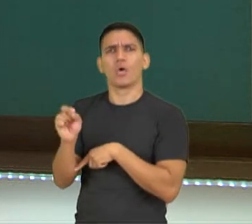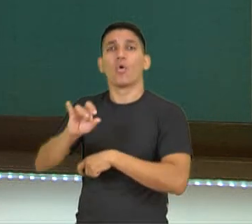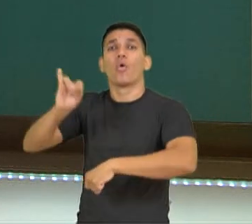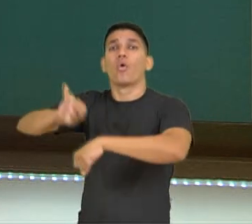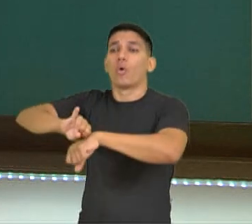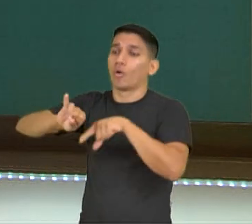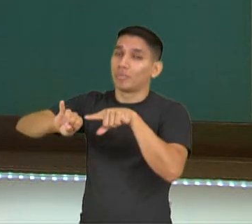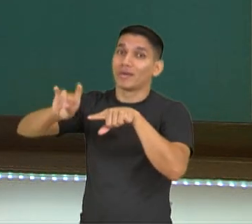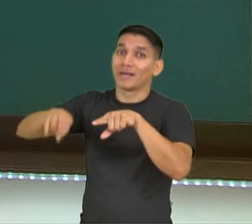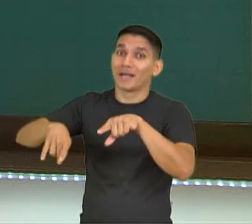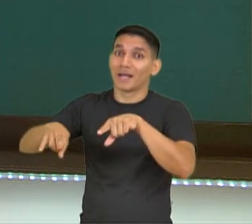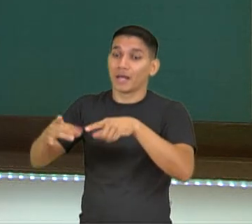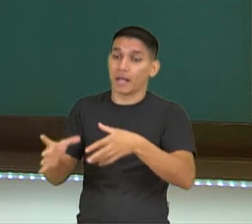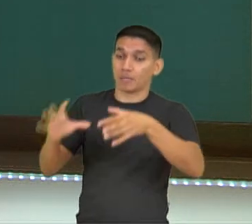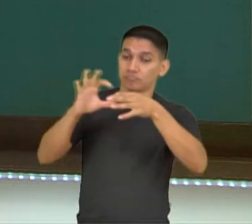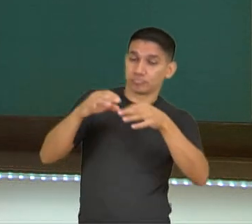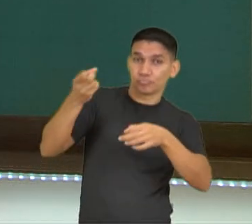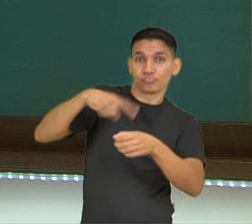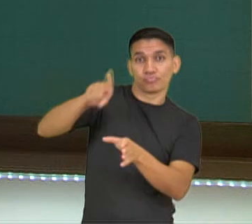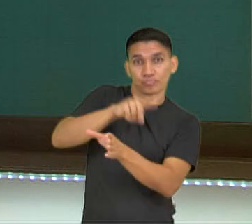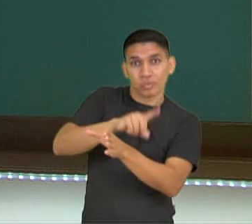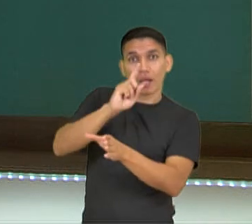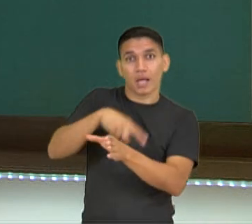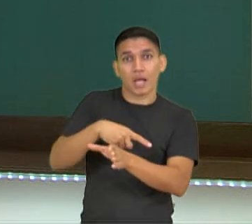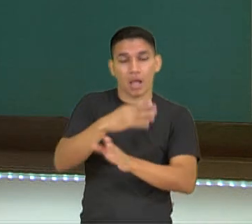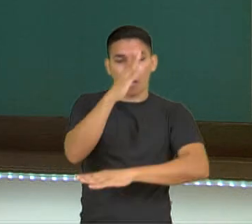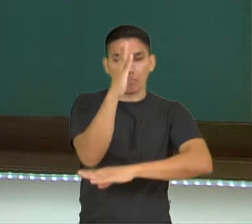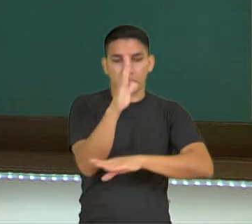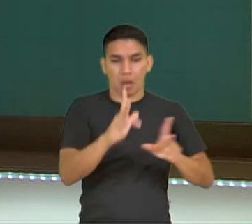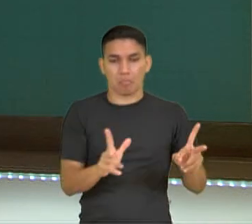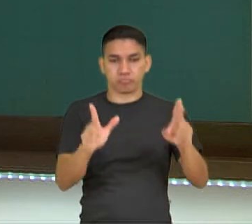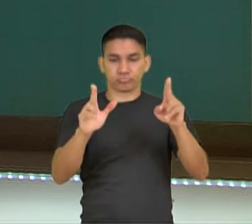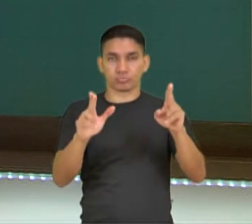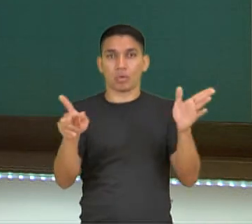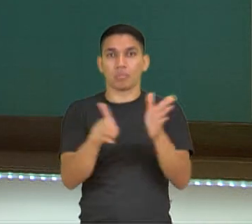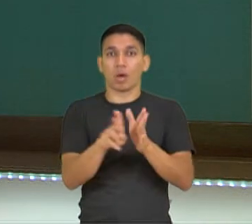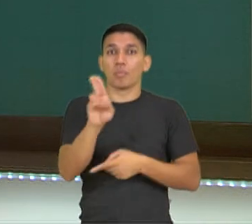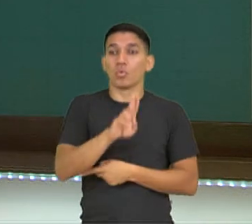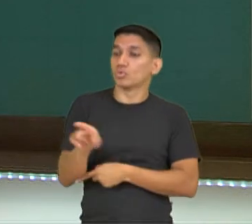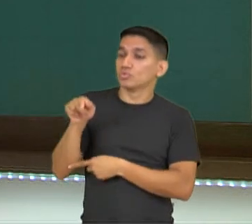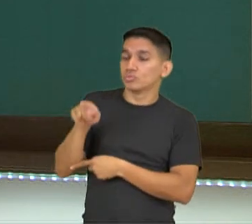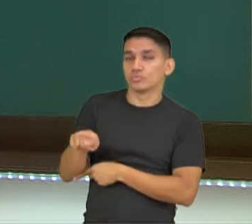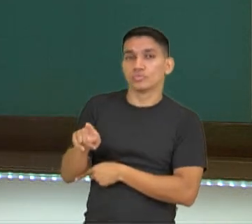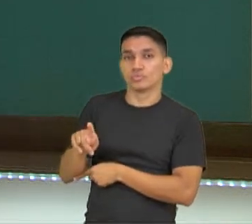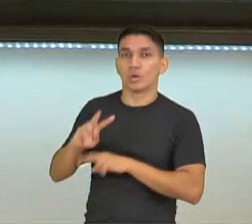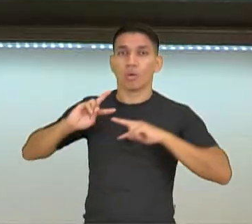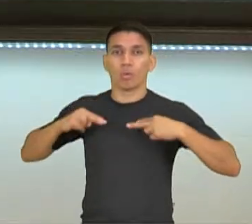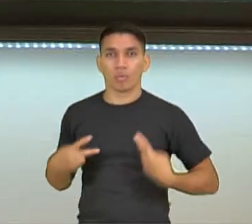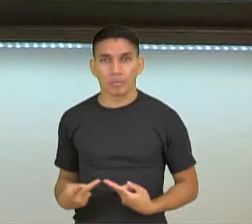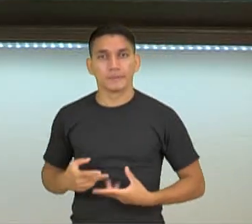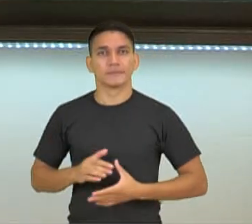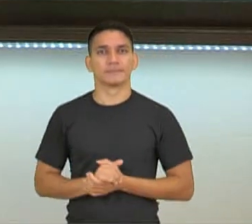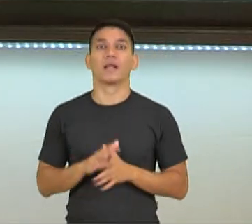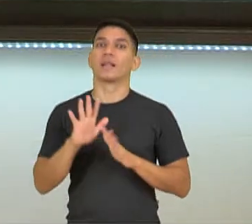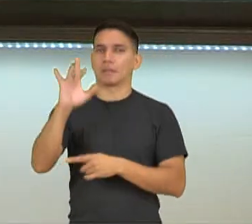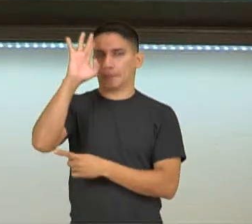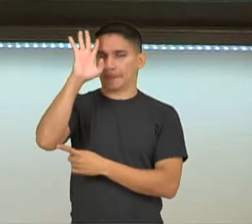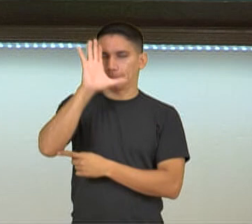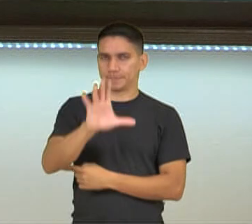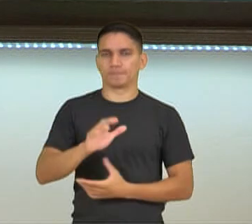objeto? É o corpo produzido para a utilização do homem, do ser humano, tá? Então, pensa o